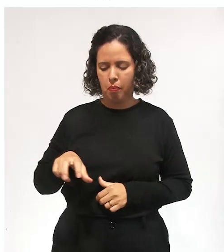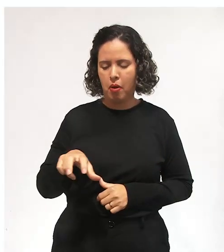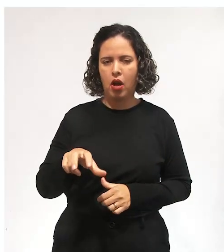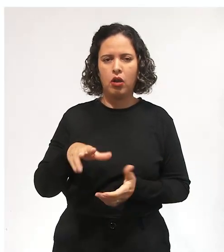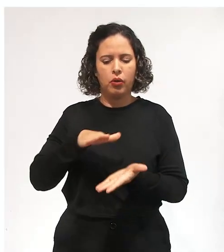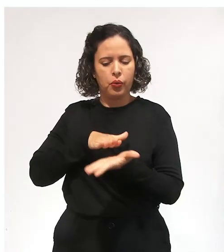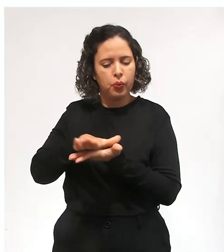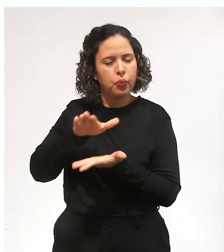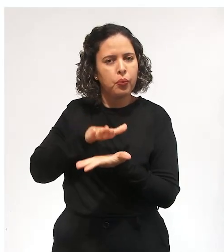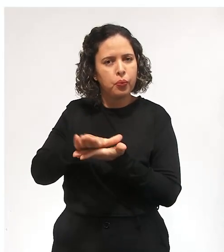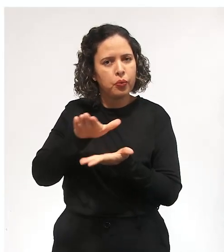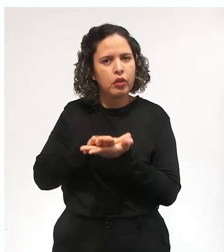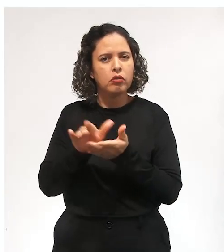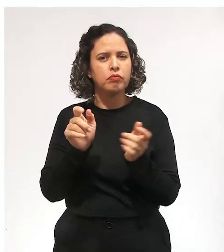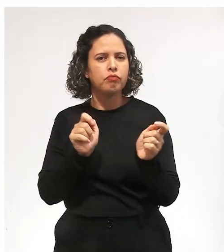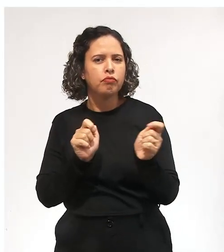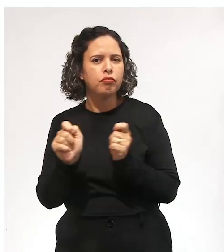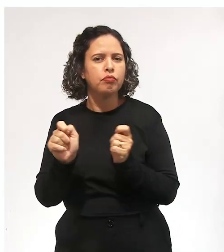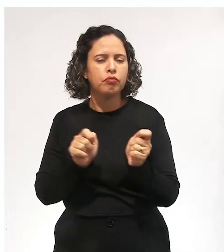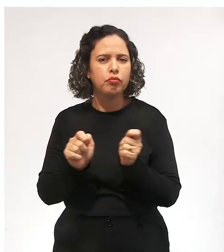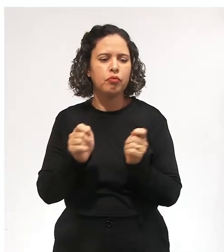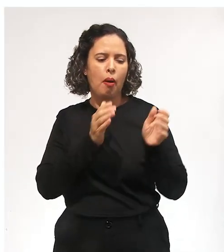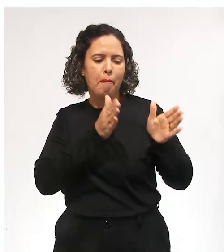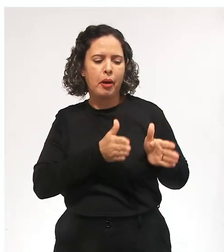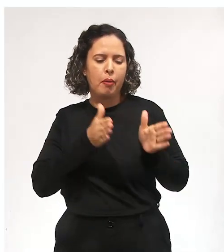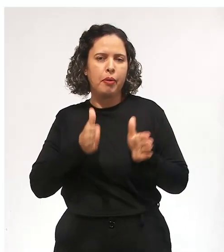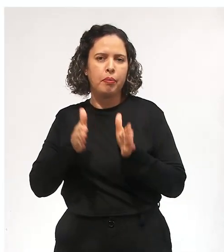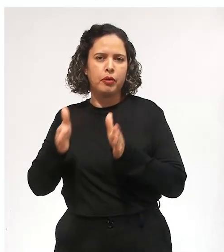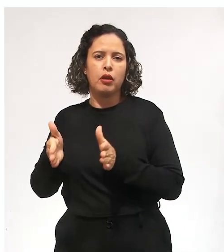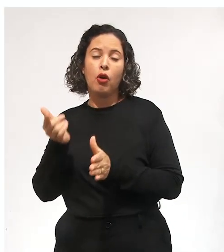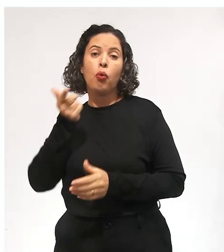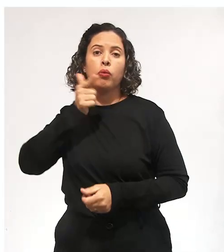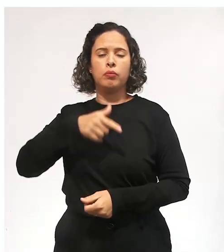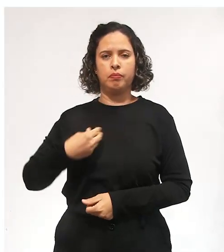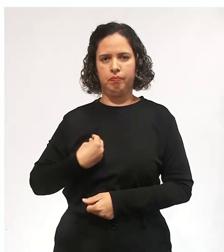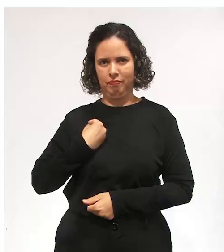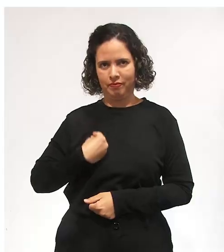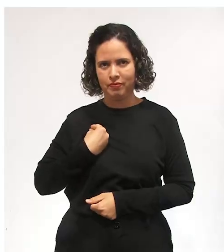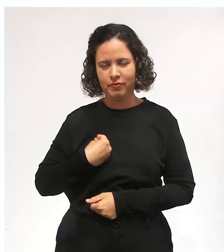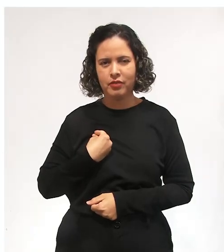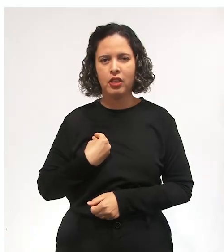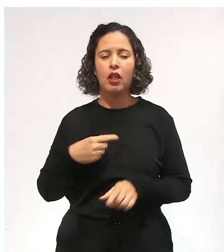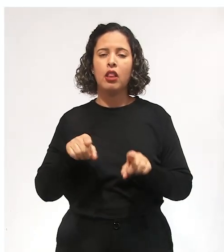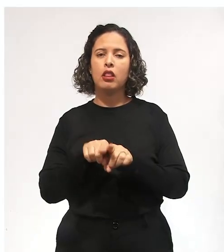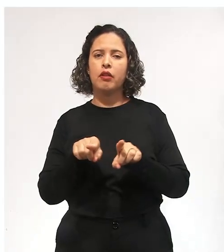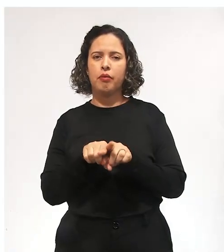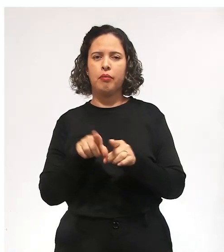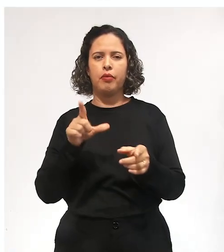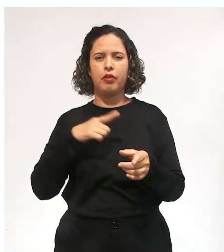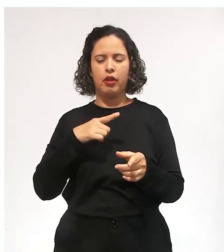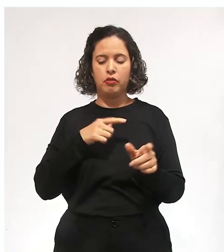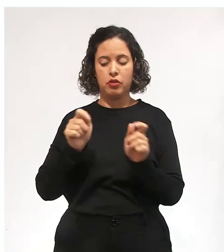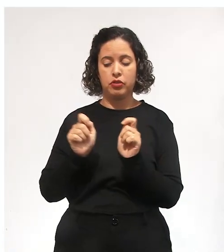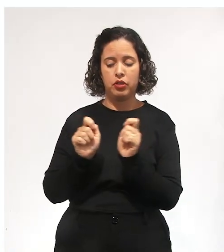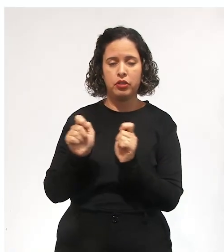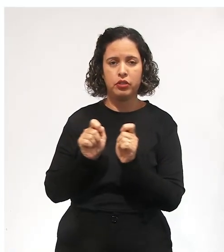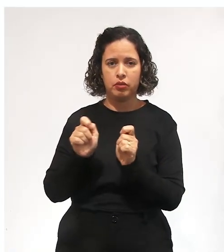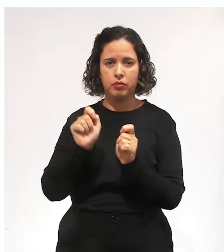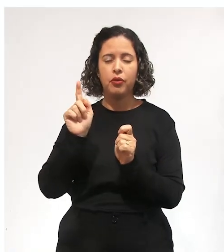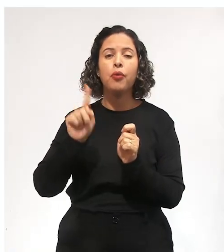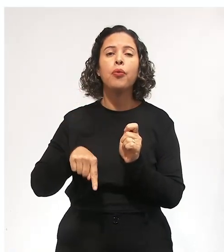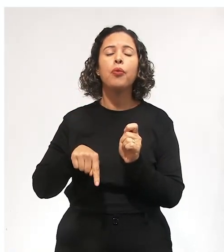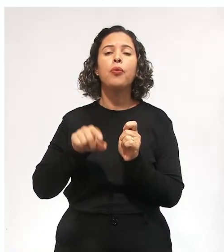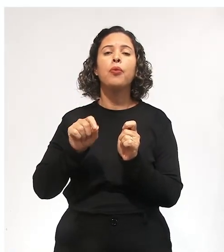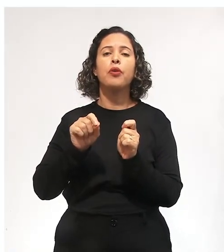Ele vai fazer o gerenciamento para que eles funcionem. E por fim, né, nós temos o gerenciamento de arquivos. É